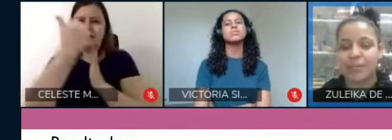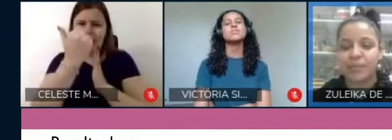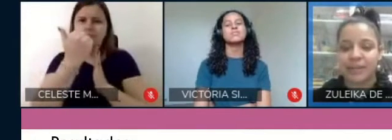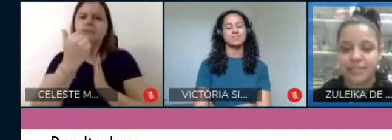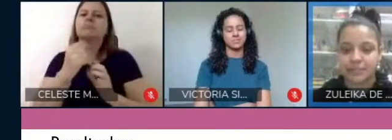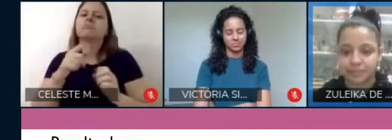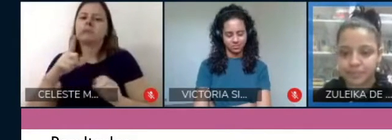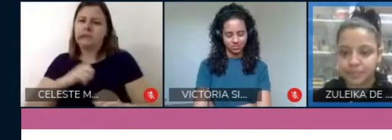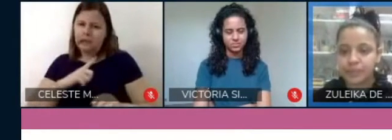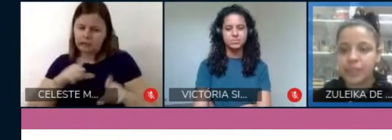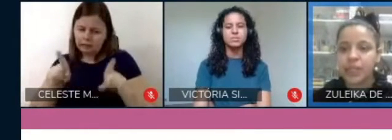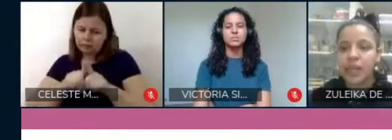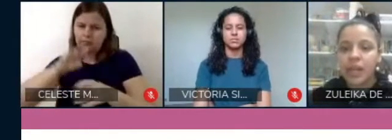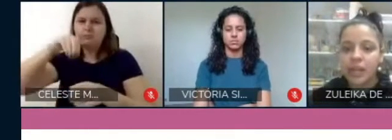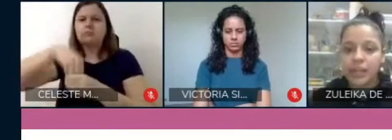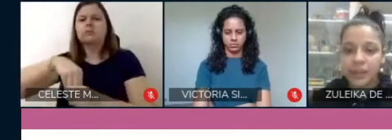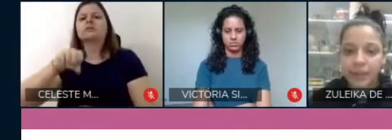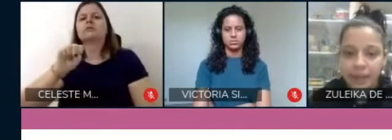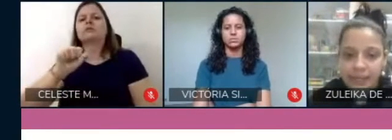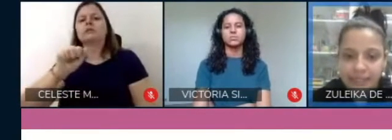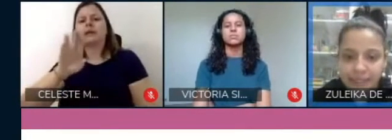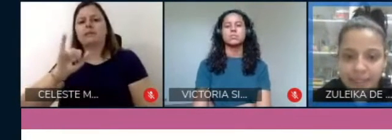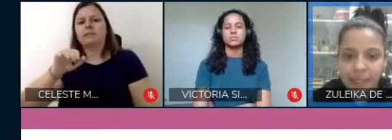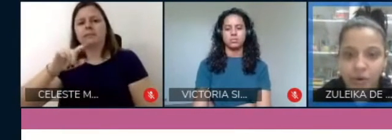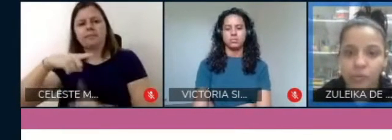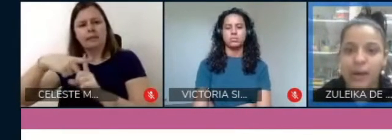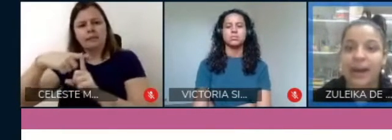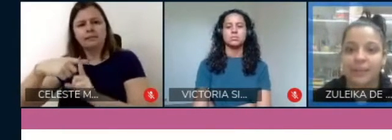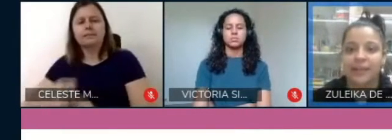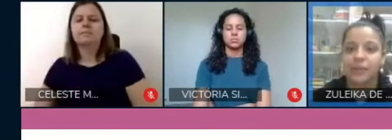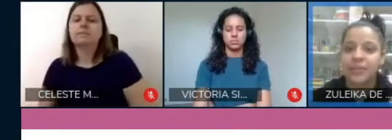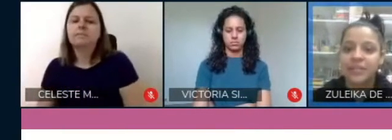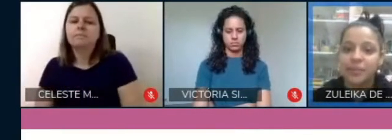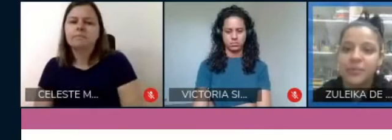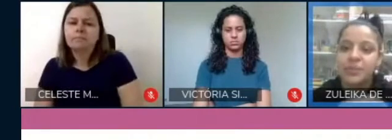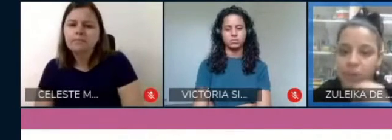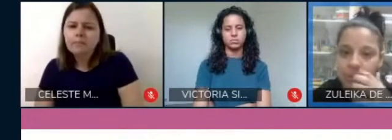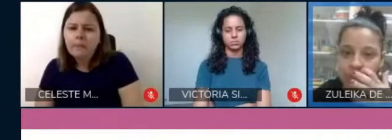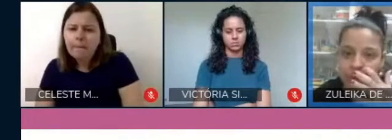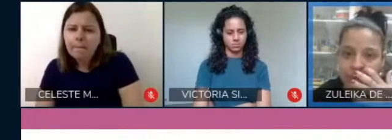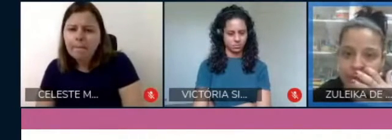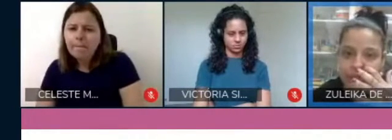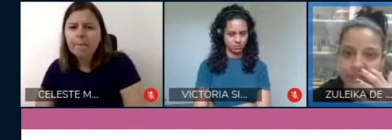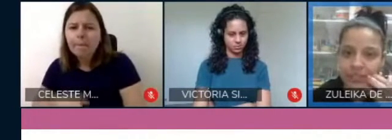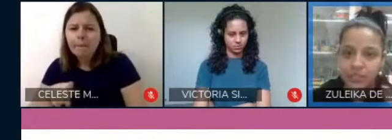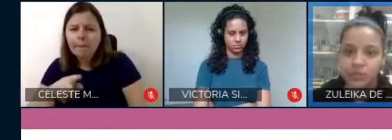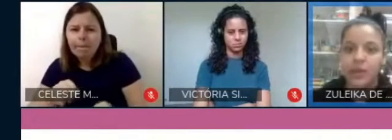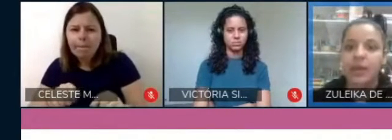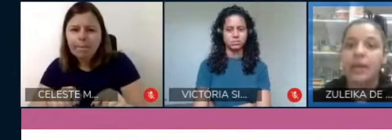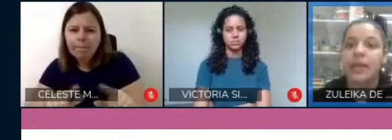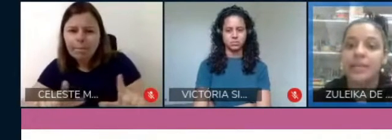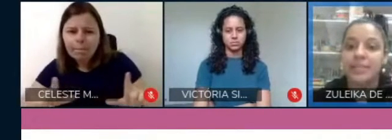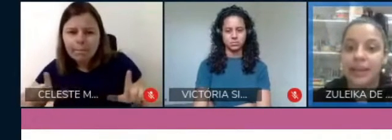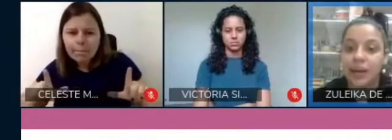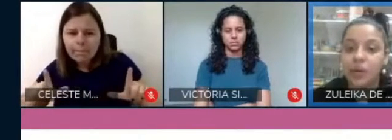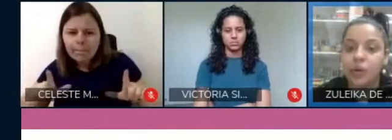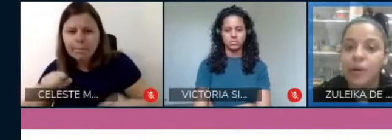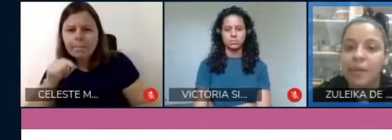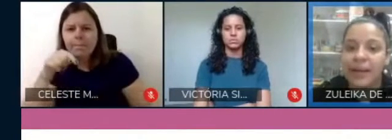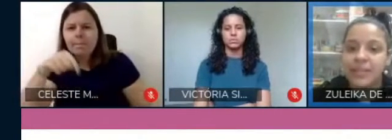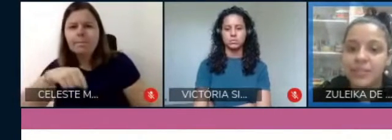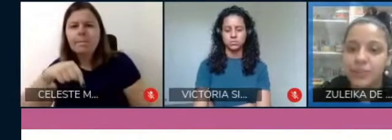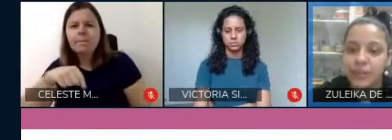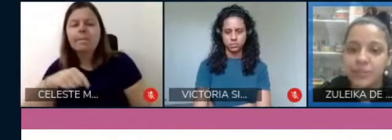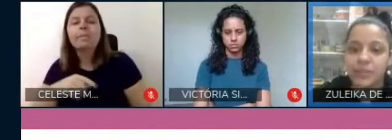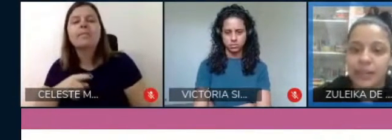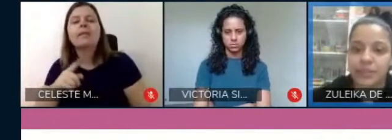vocês dentro do Sabe Mais. Aqui, é como a Luísa aproximou um pouco ali o registro, Esse é